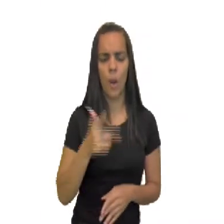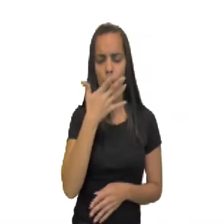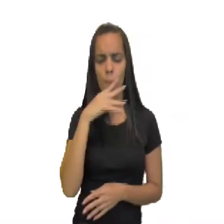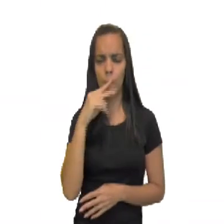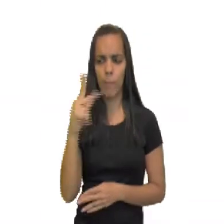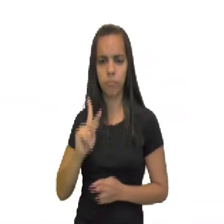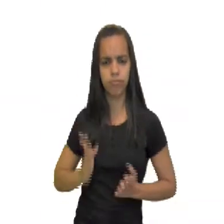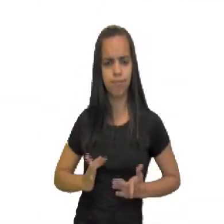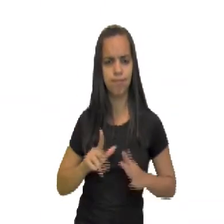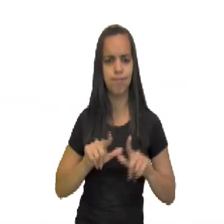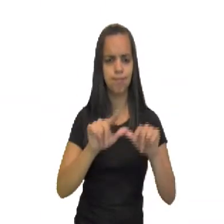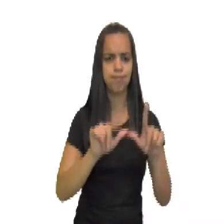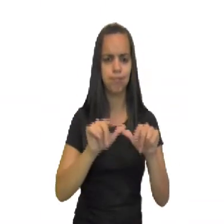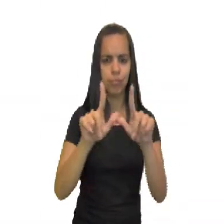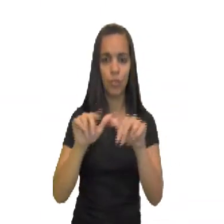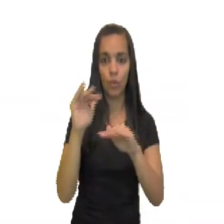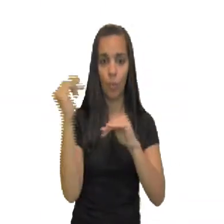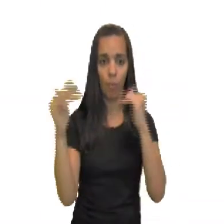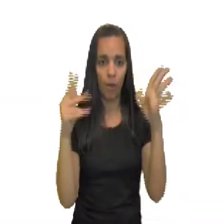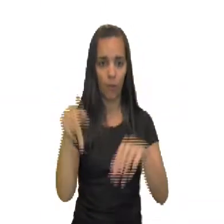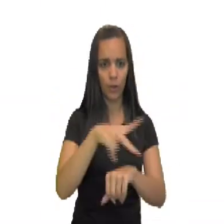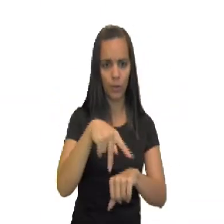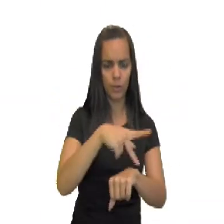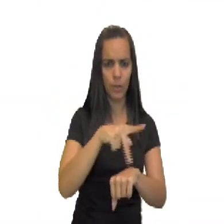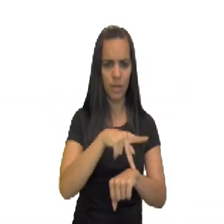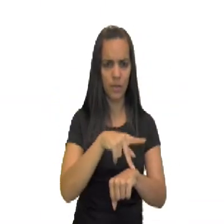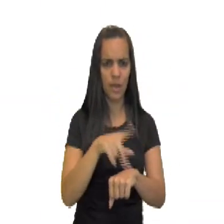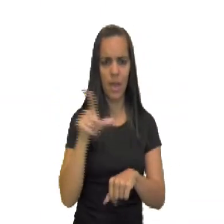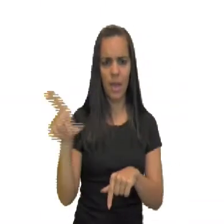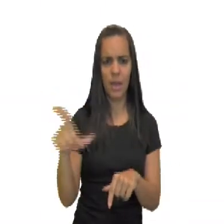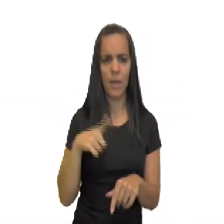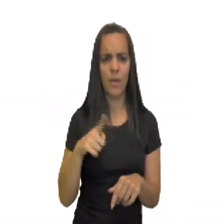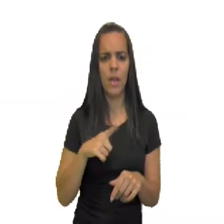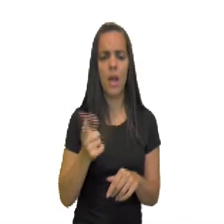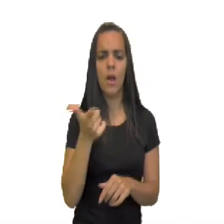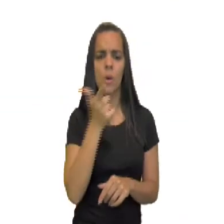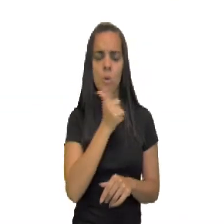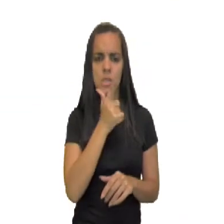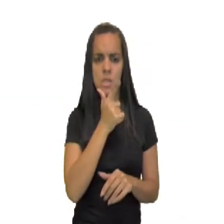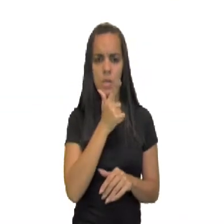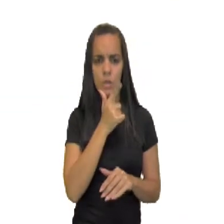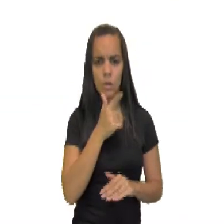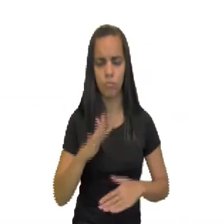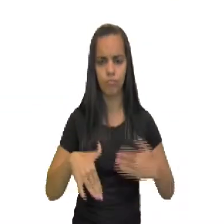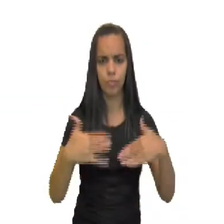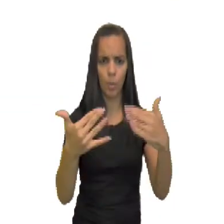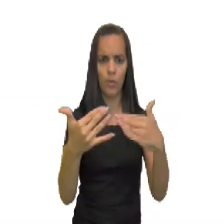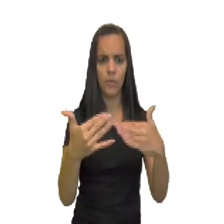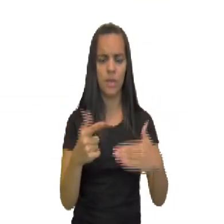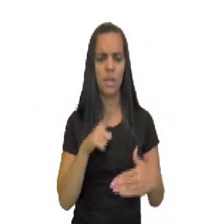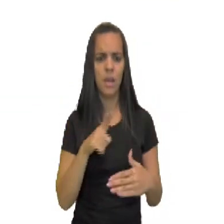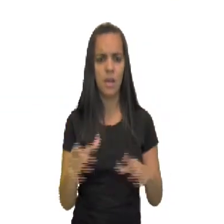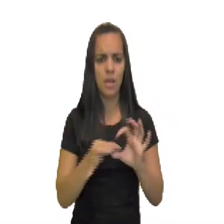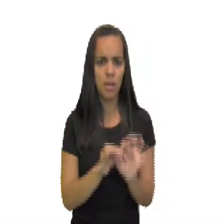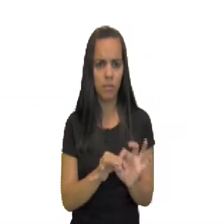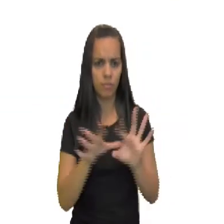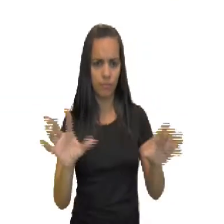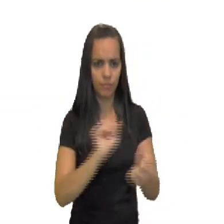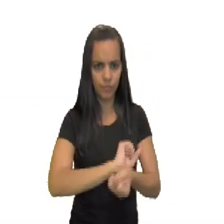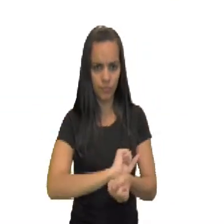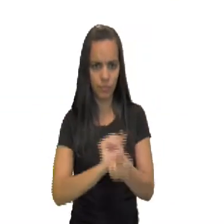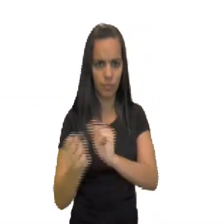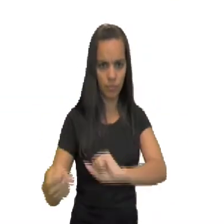viajava pelo exterior. Princesa Isabel promoveu a abolição da escravidão durante a sua 3ª e